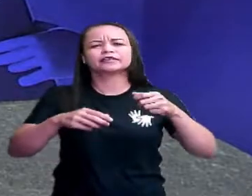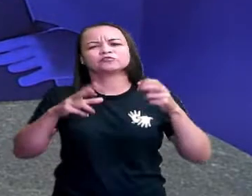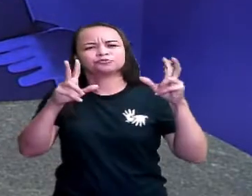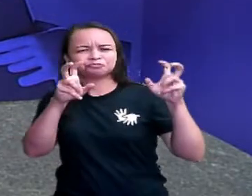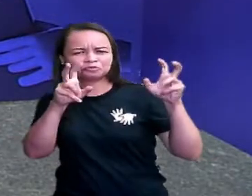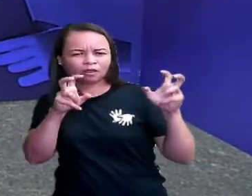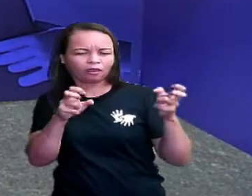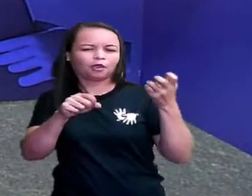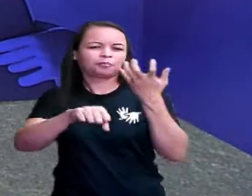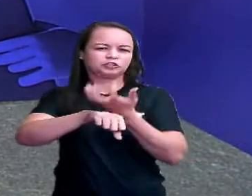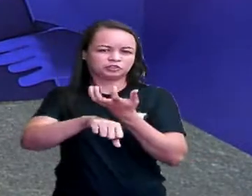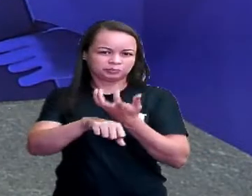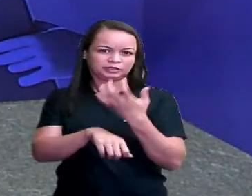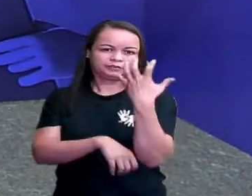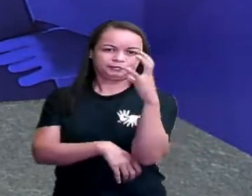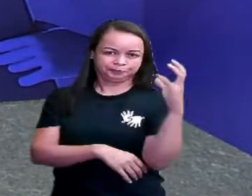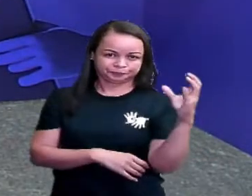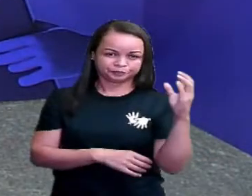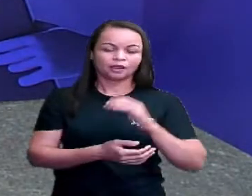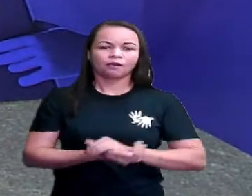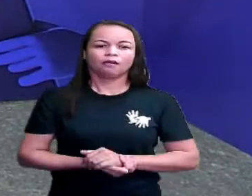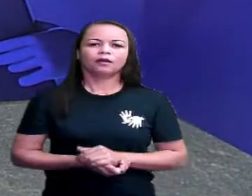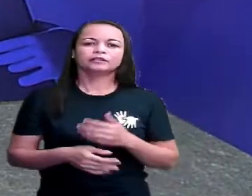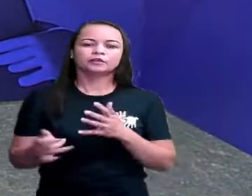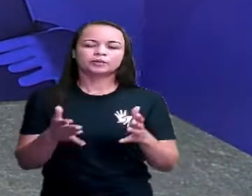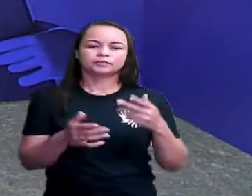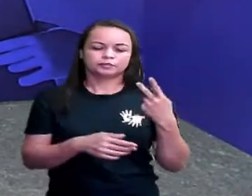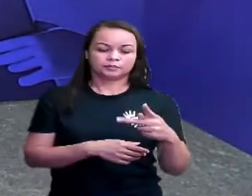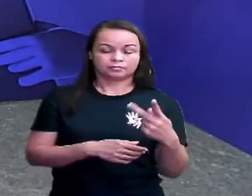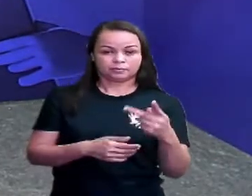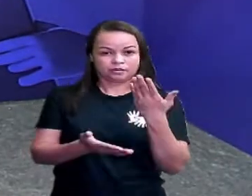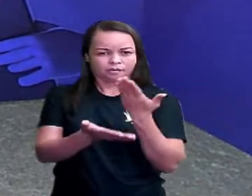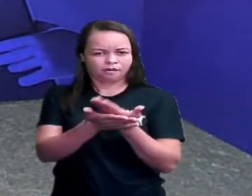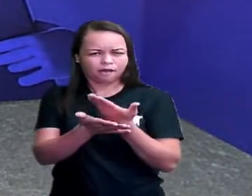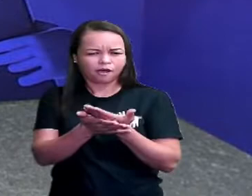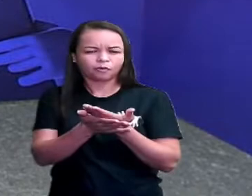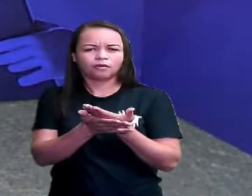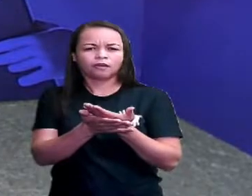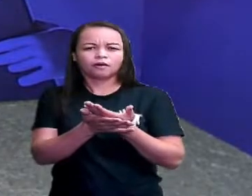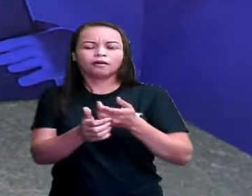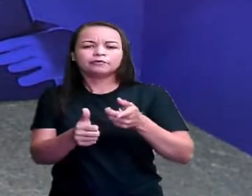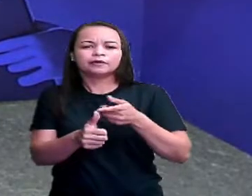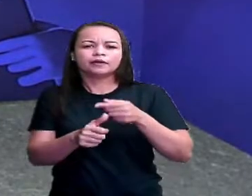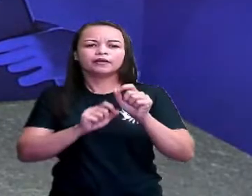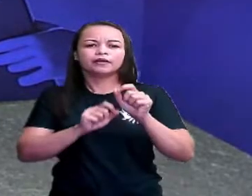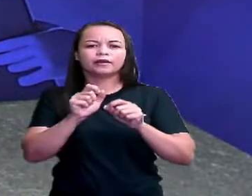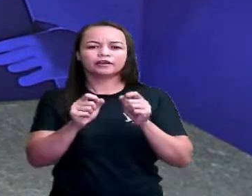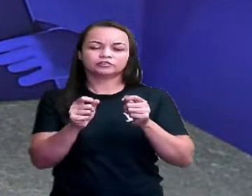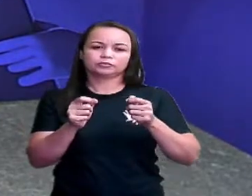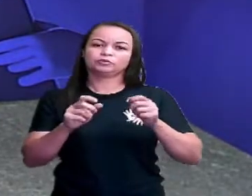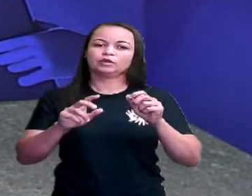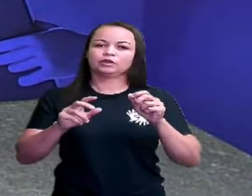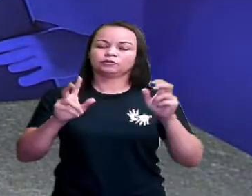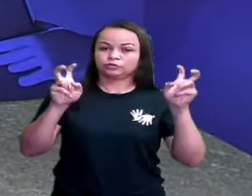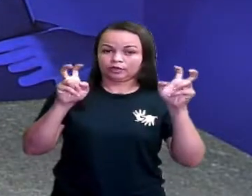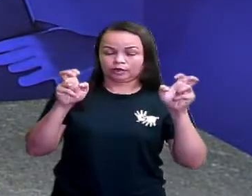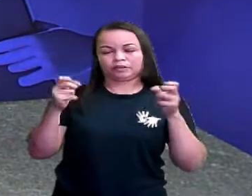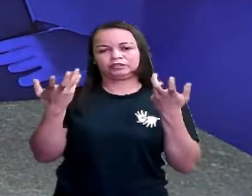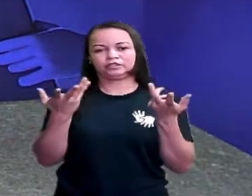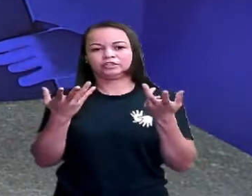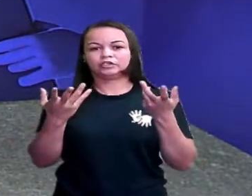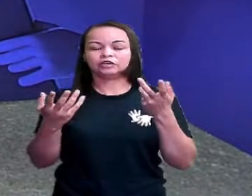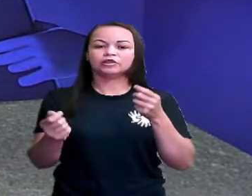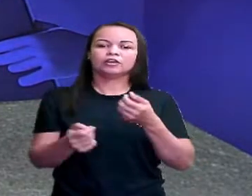da natureza. Para essa nossa primeira aula, nós iremos tratar sobre o eixo vida e evolução, e o objeto